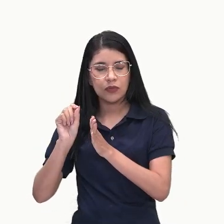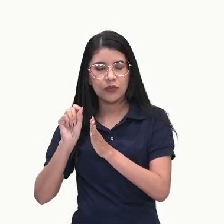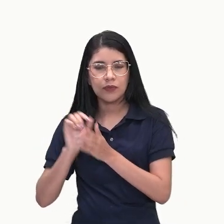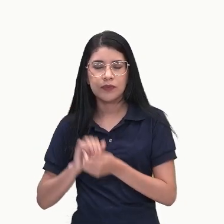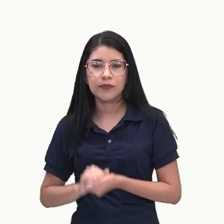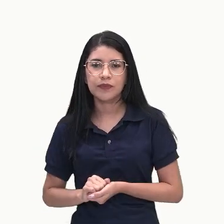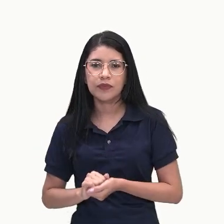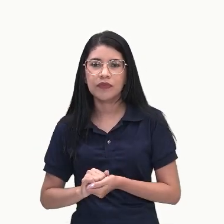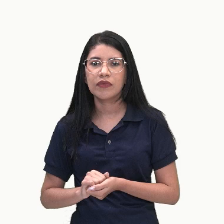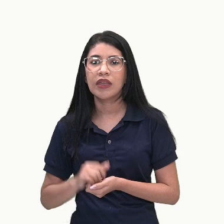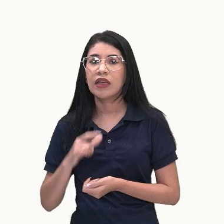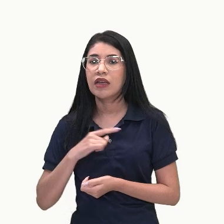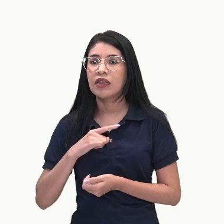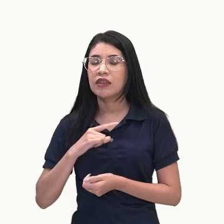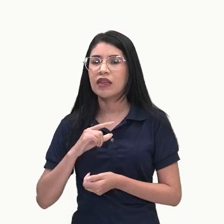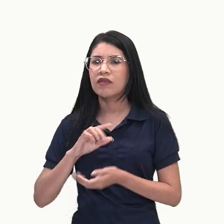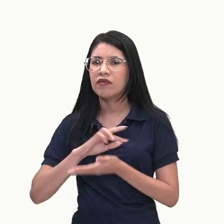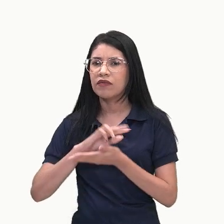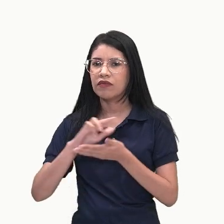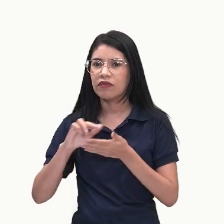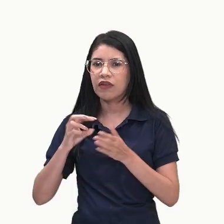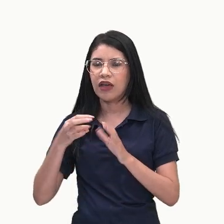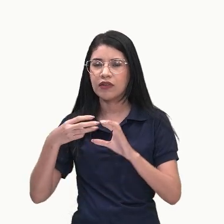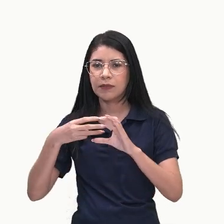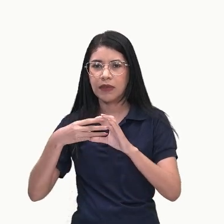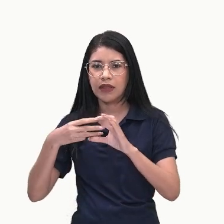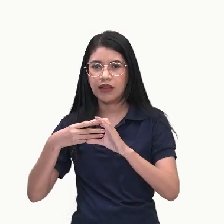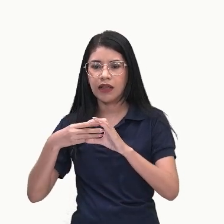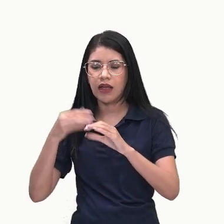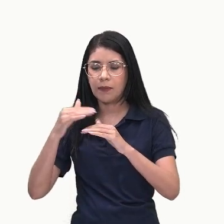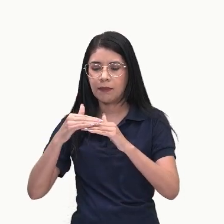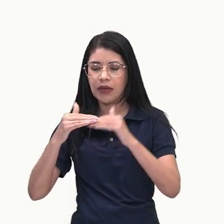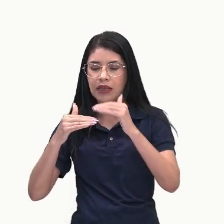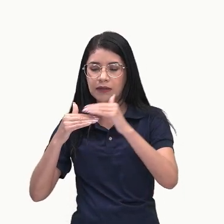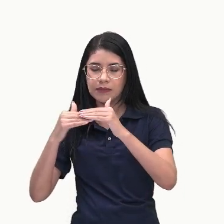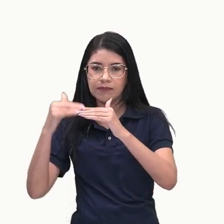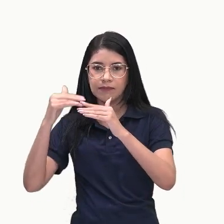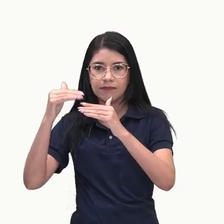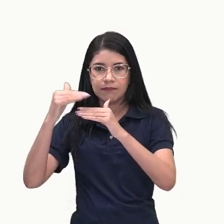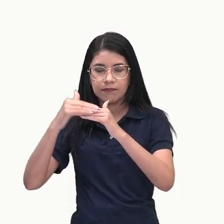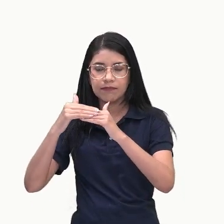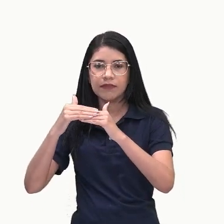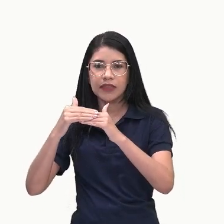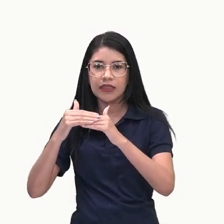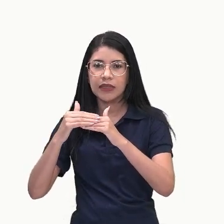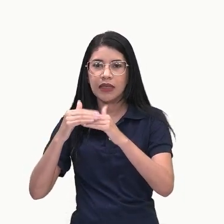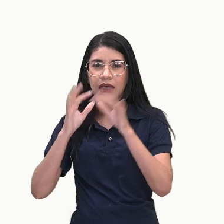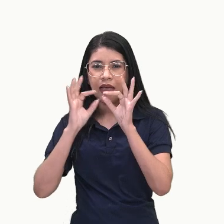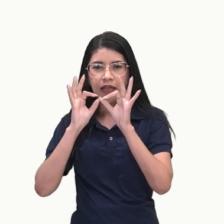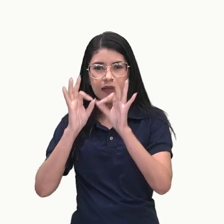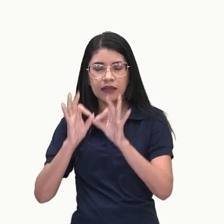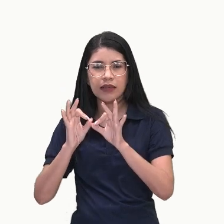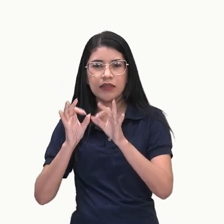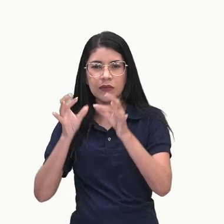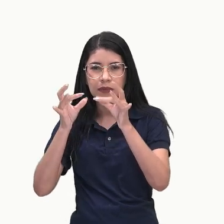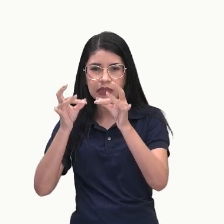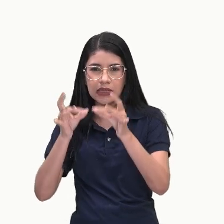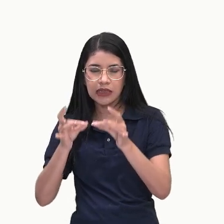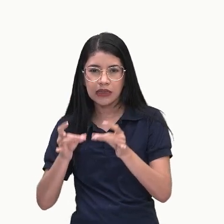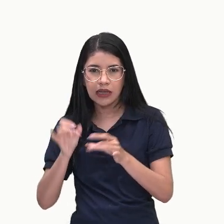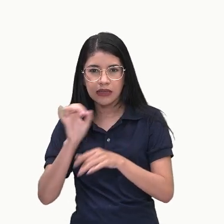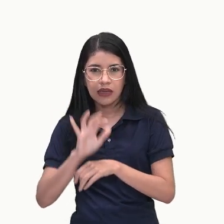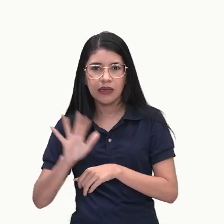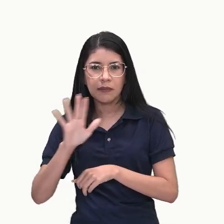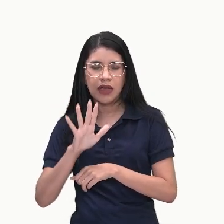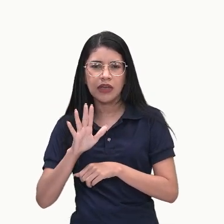ó, já temos várias células aqui, umas sobre as outras, né? Se você olhar com detalhes aí essa nossa imagem, Não se preocupa